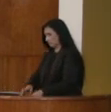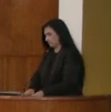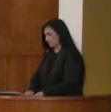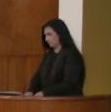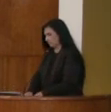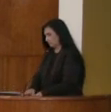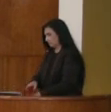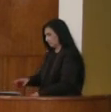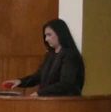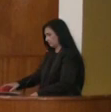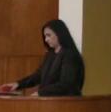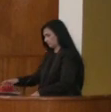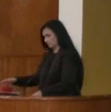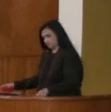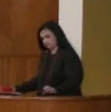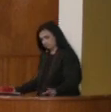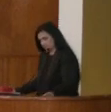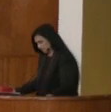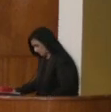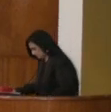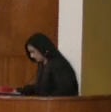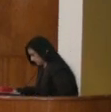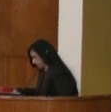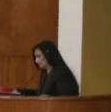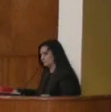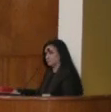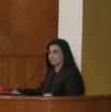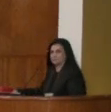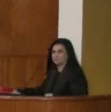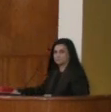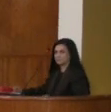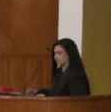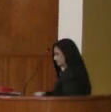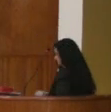prol do povo, é para o povo que fomos eleitos. Obrigado a todos.